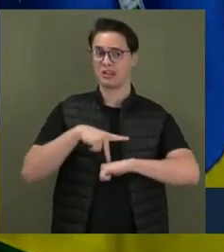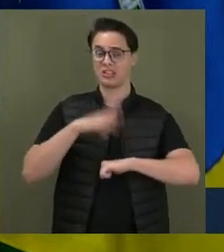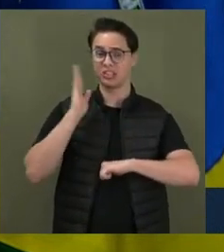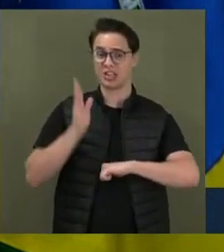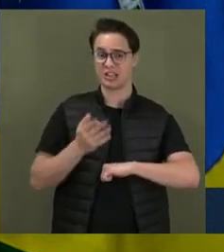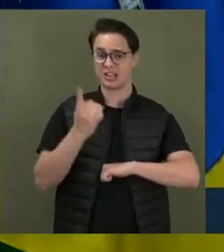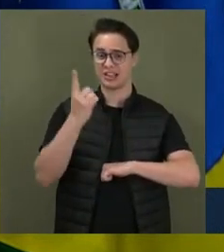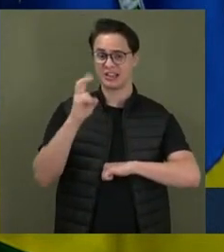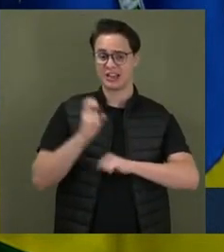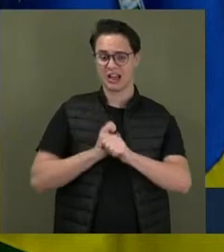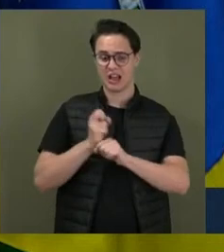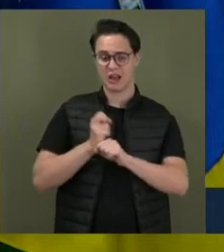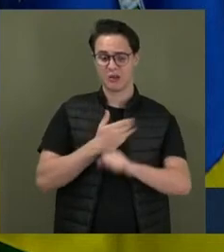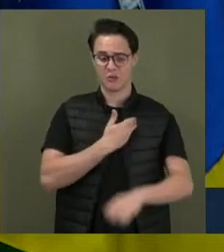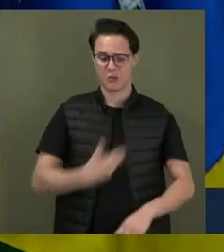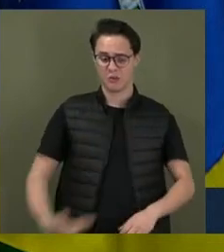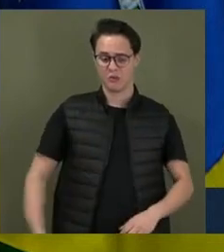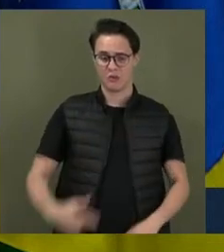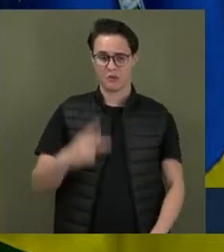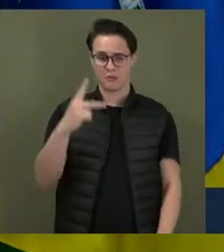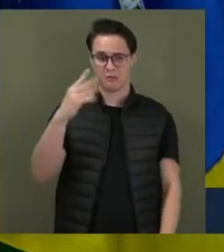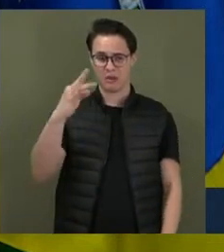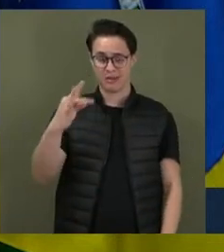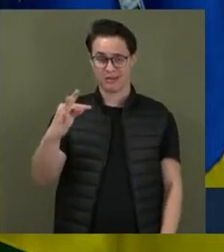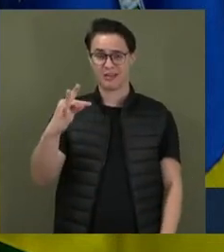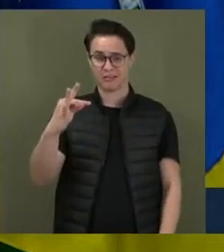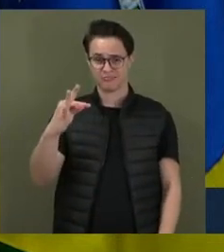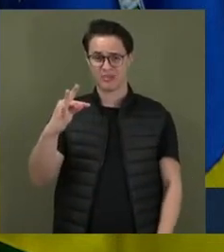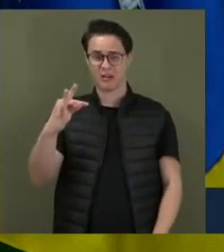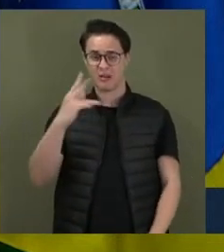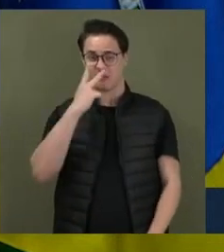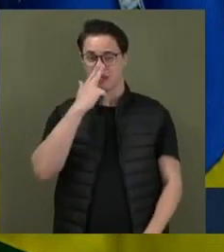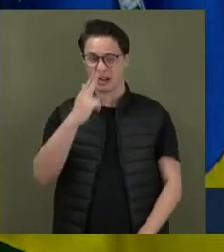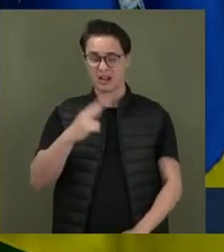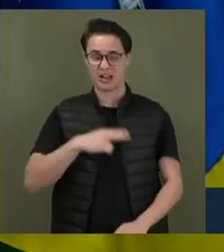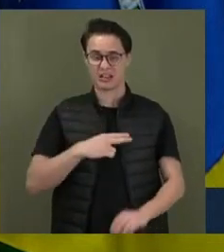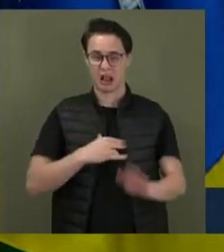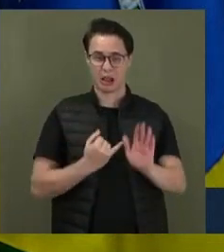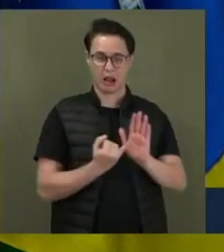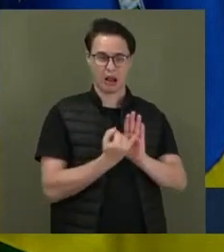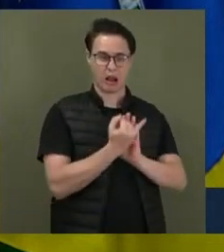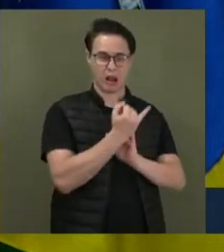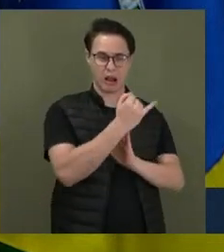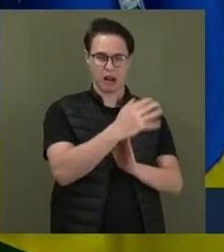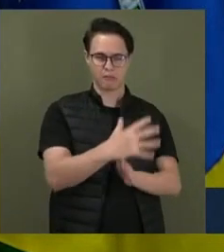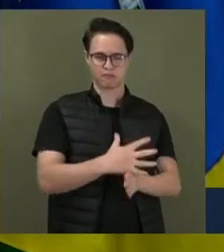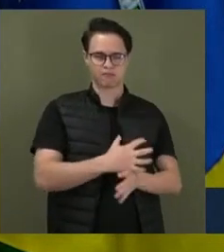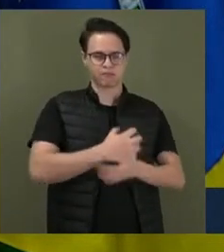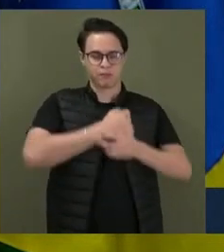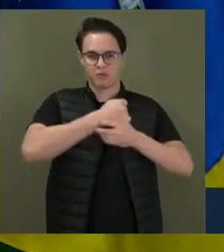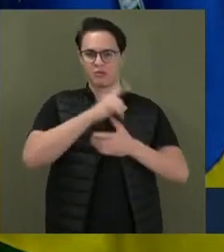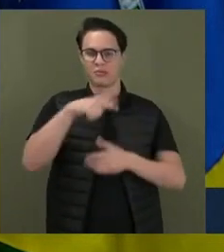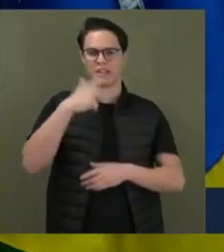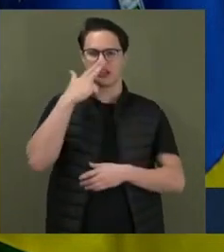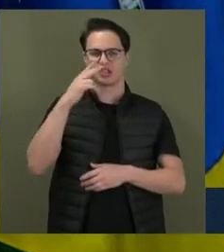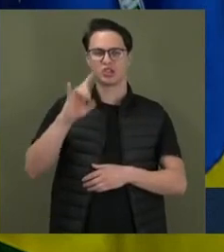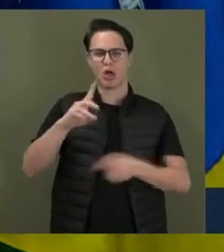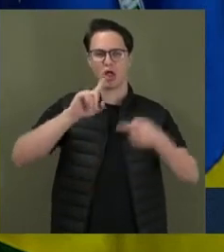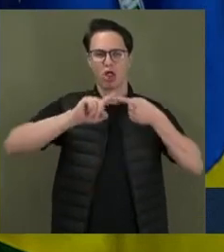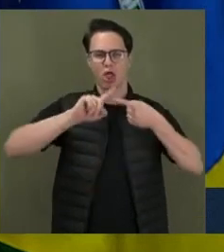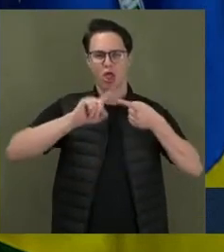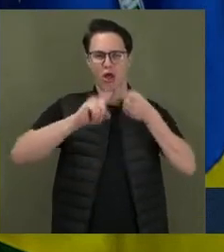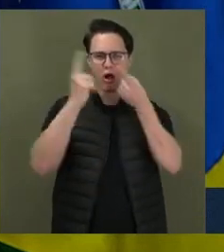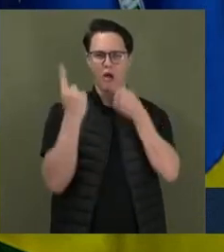petista, imerso em uma divisão política insuflada pelo mandatário da nação, que faz um governo de ódio e vingança mesquinhas. Enquanto